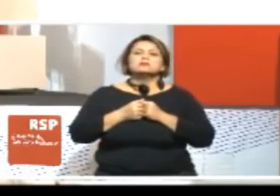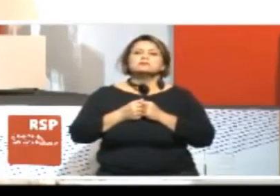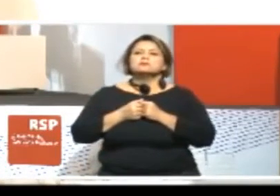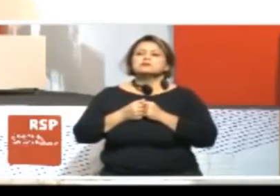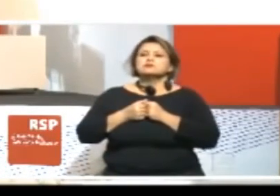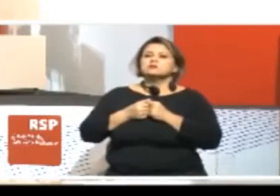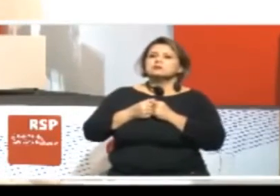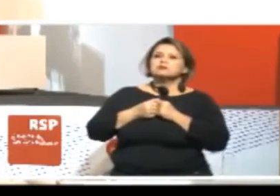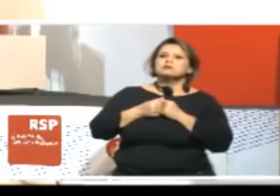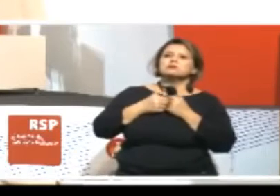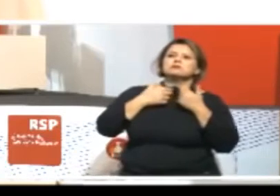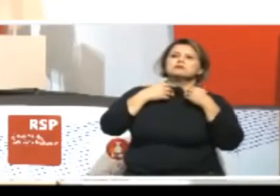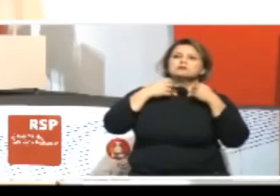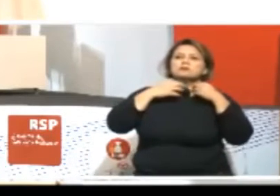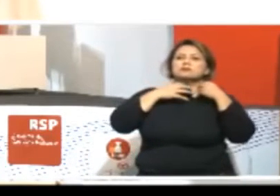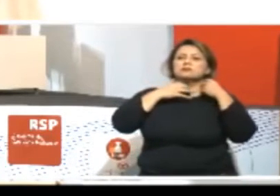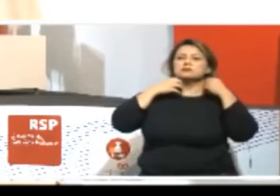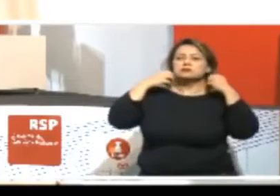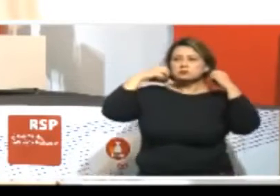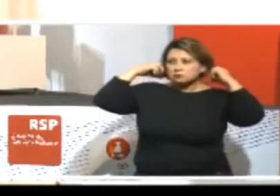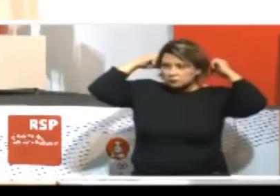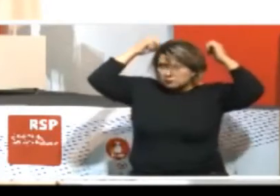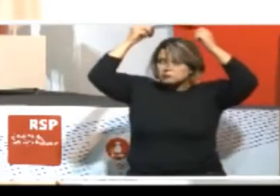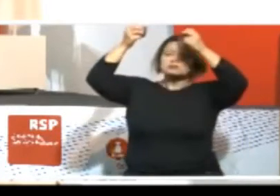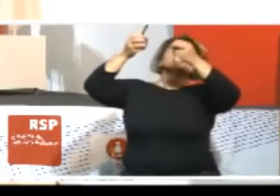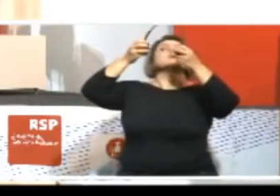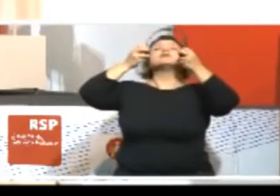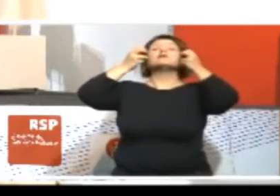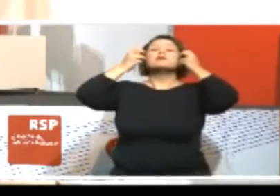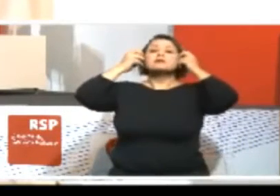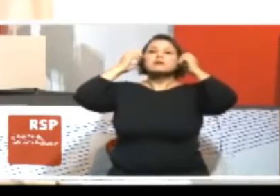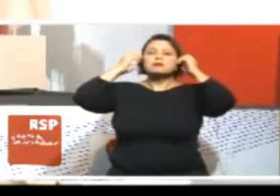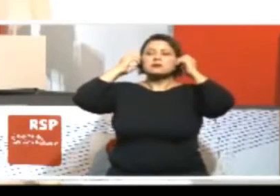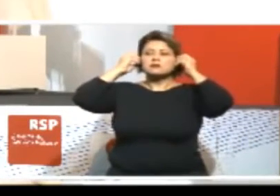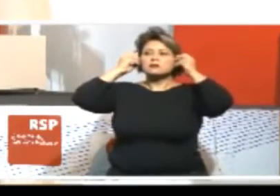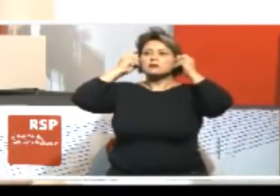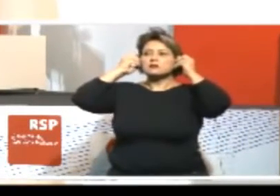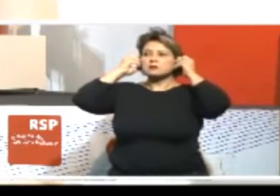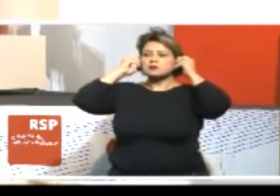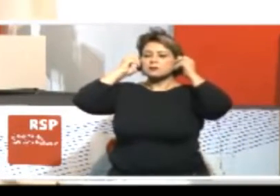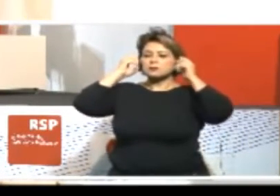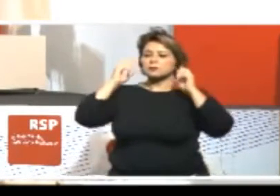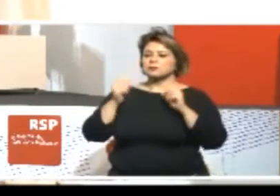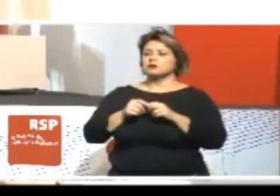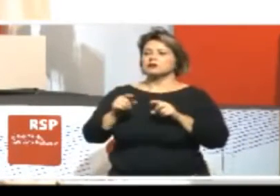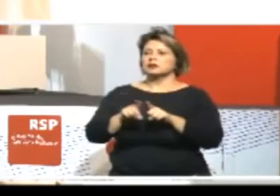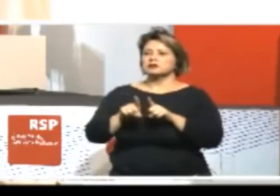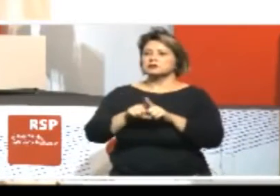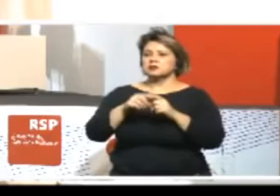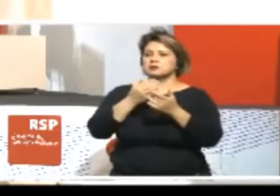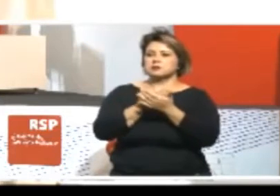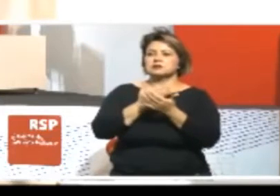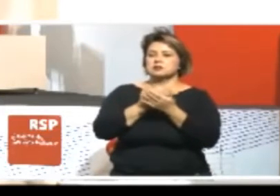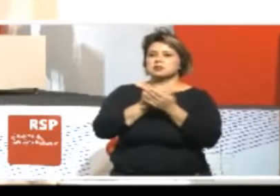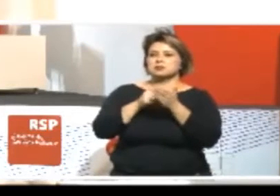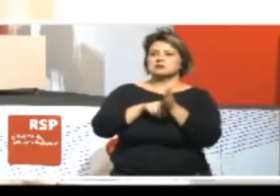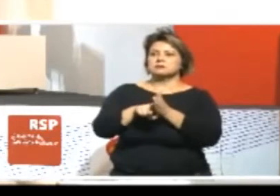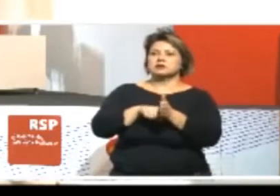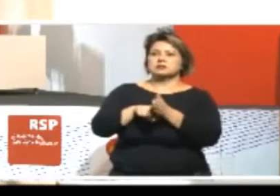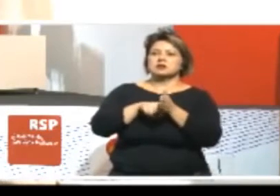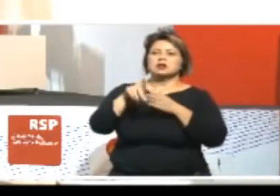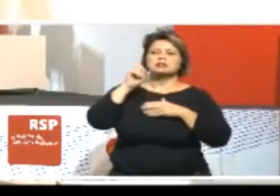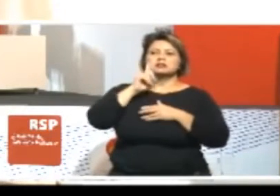es algo que actualmente se está estudiando en Estados Unidos muchísimo, muchísimo.